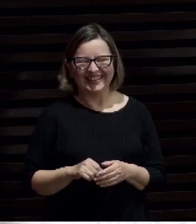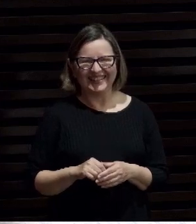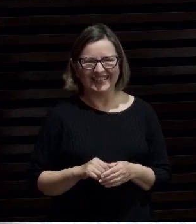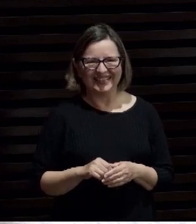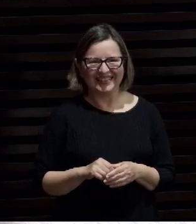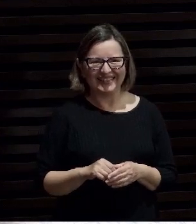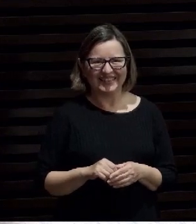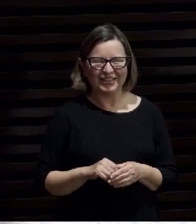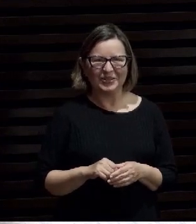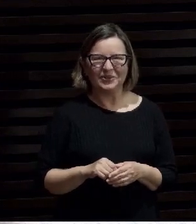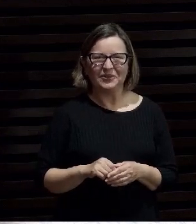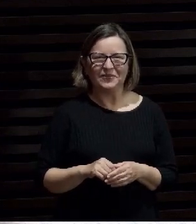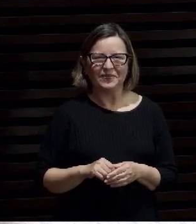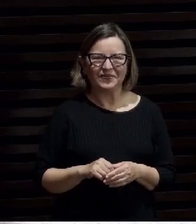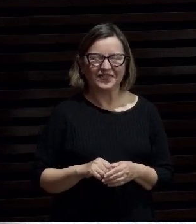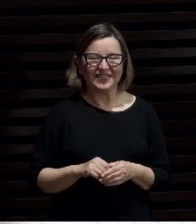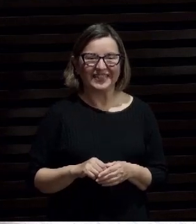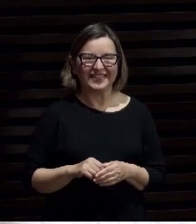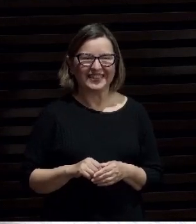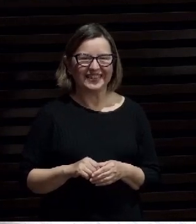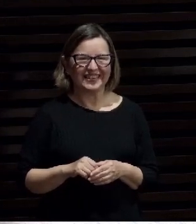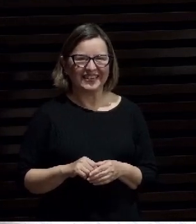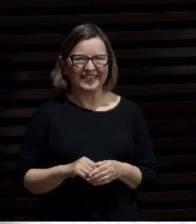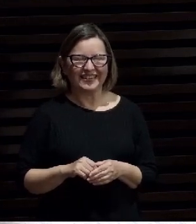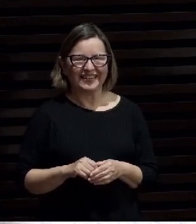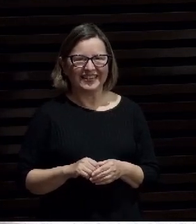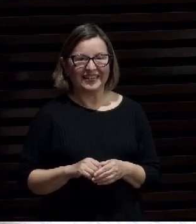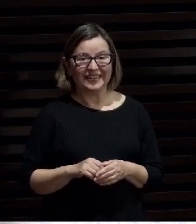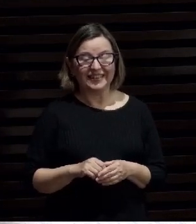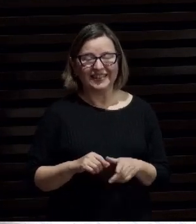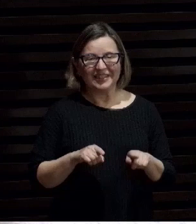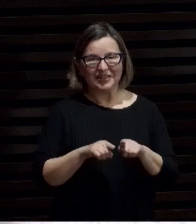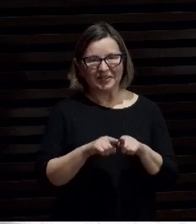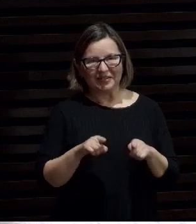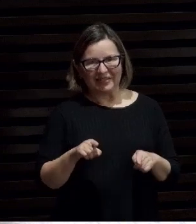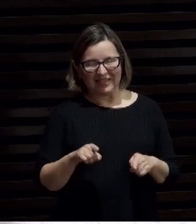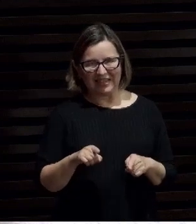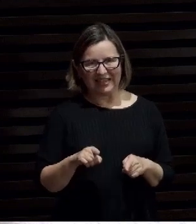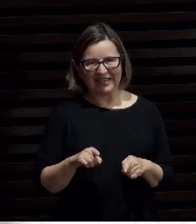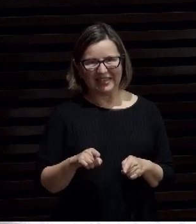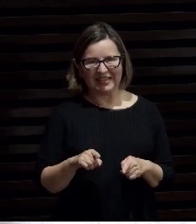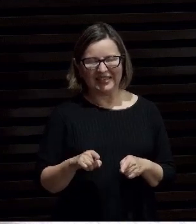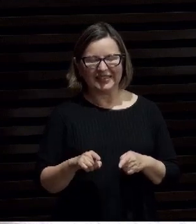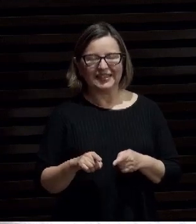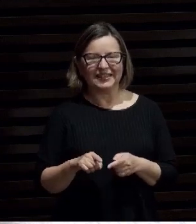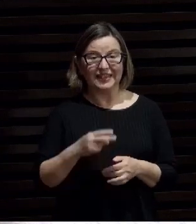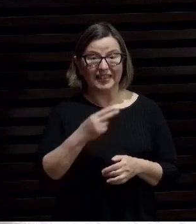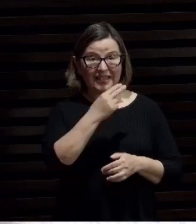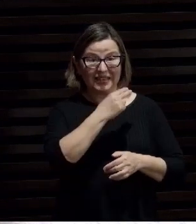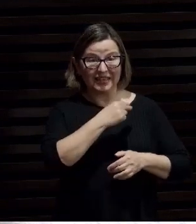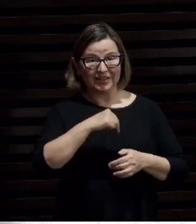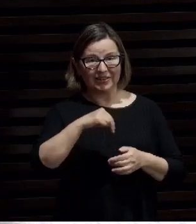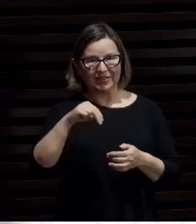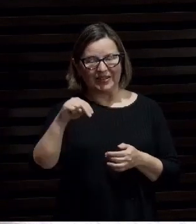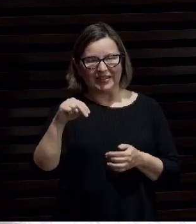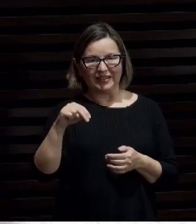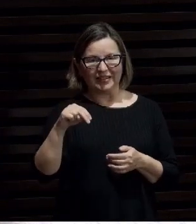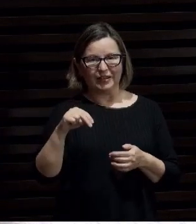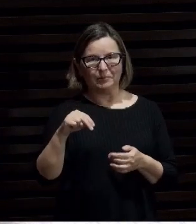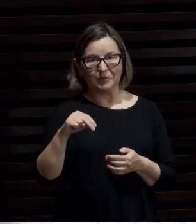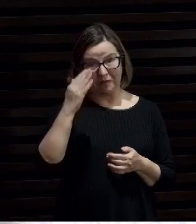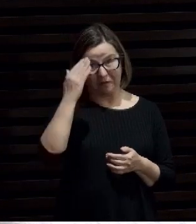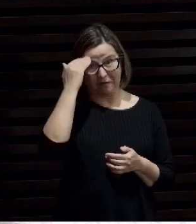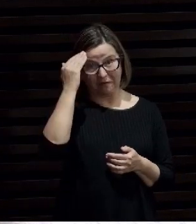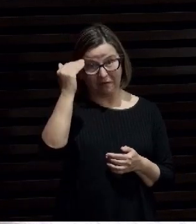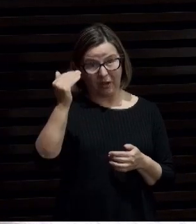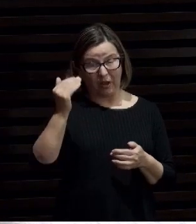Como ele mesmo diz e como a palavra afirma. Mas a reputação de Nicodemos era a reputação de um homem